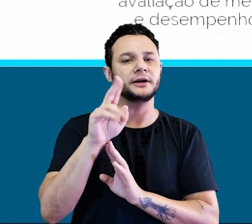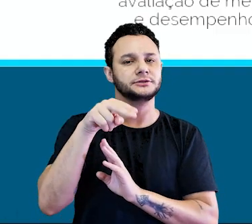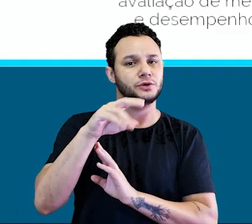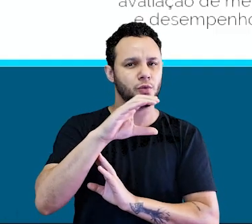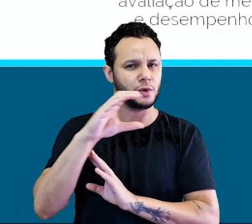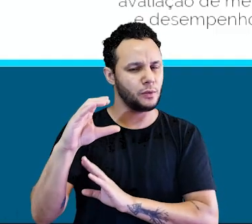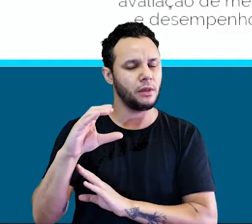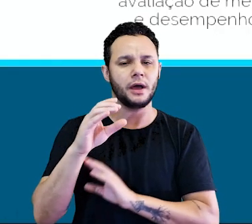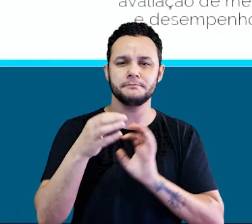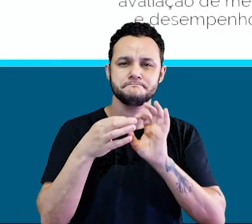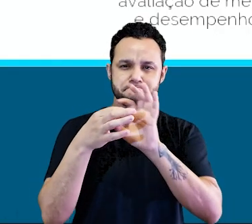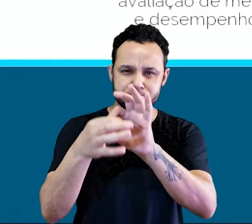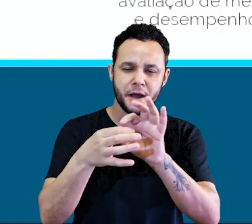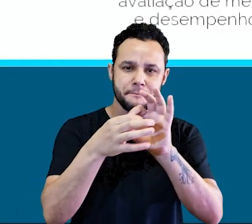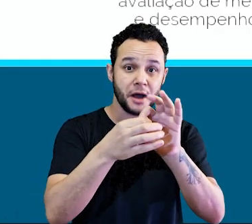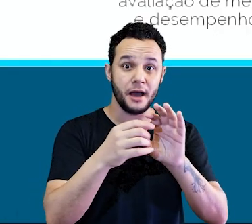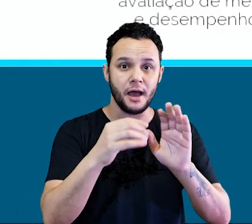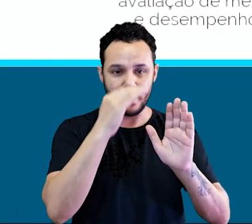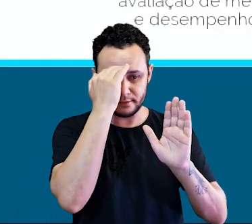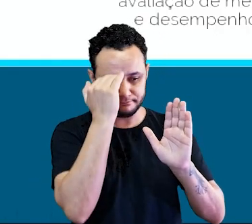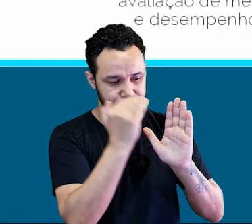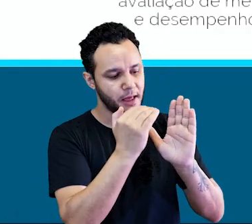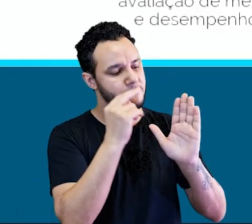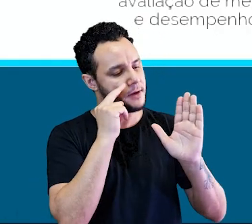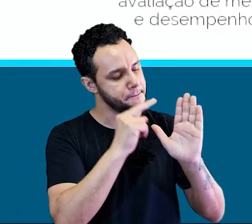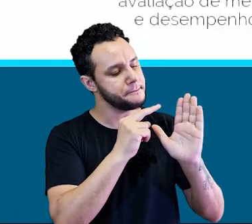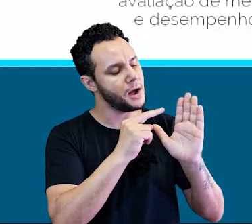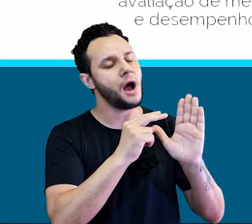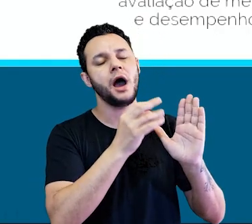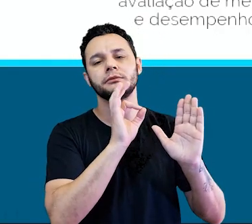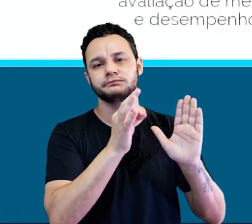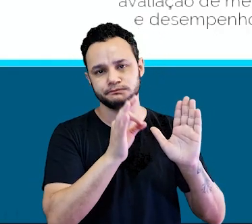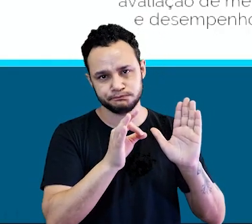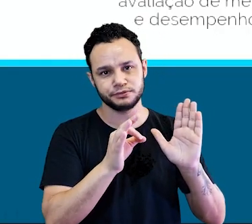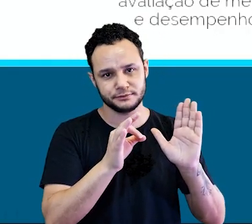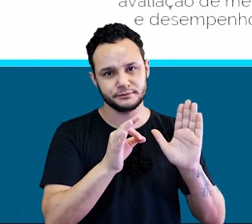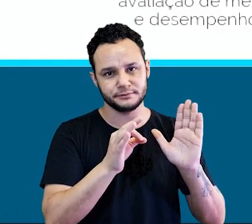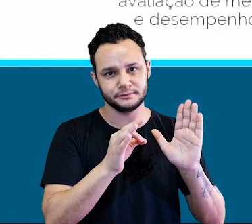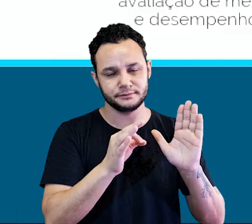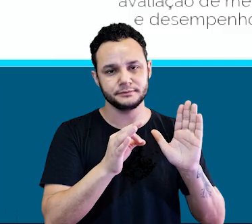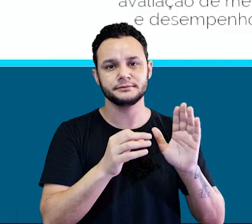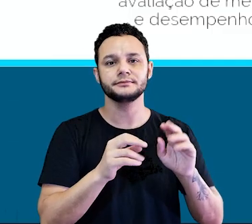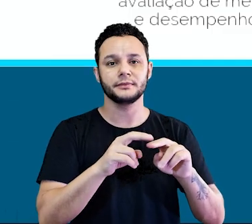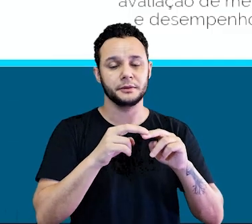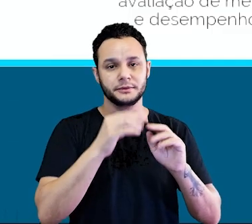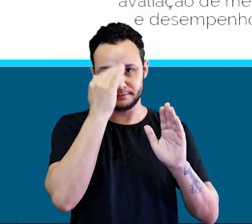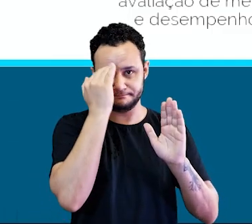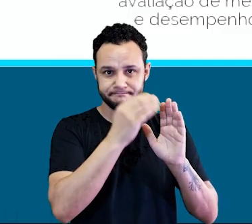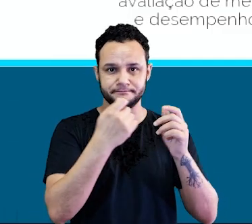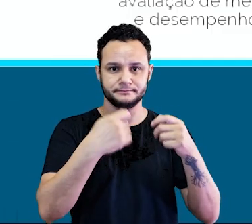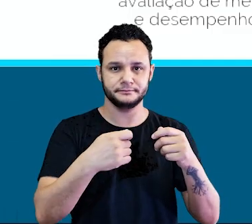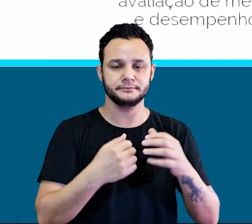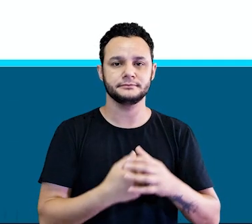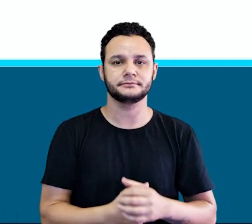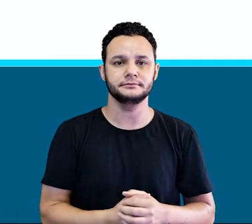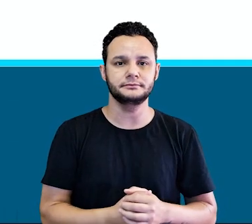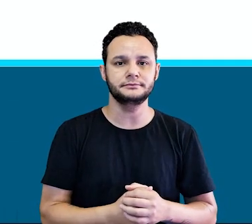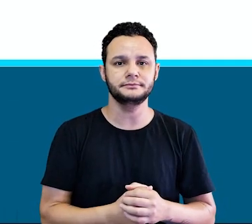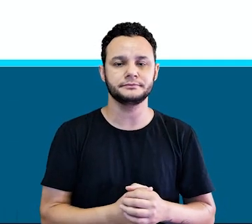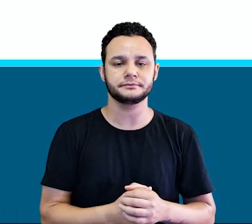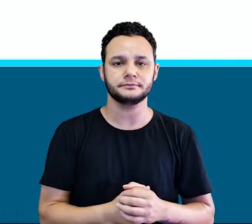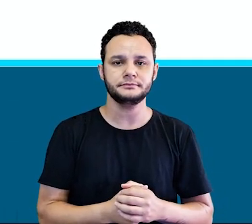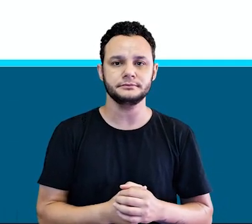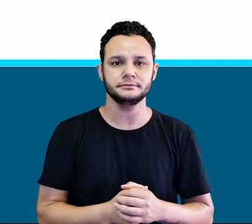Comum Curricular. Então são essas algumas condicionalidades que recebe essa complementação quem cumpre essas